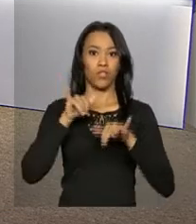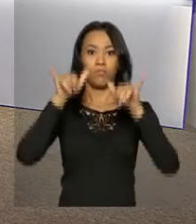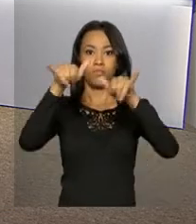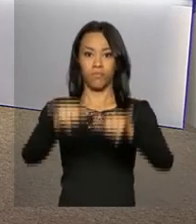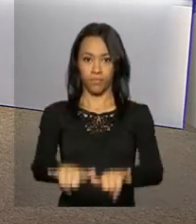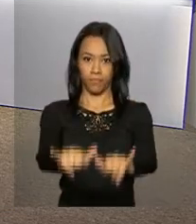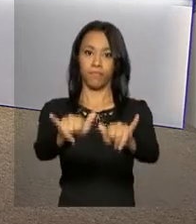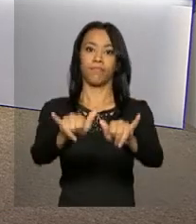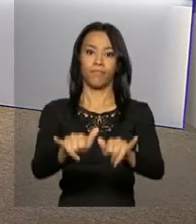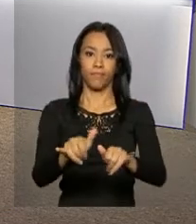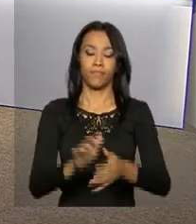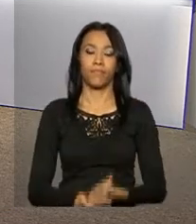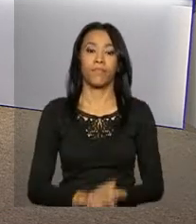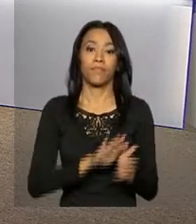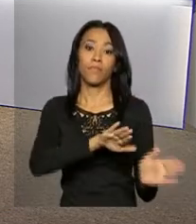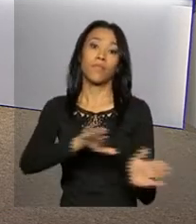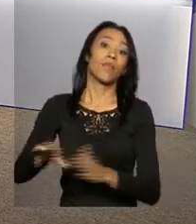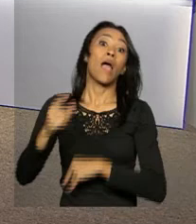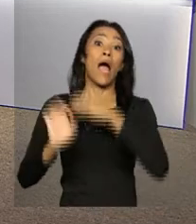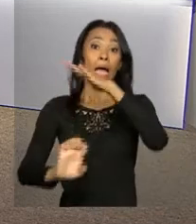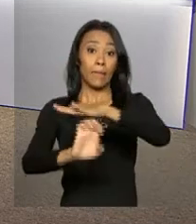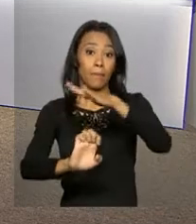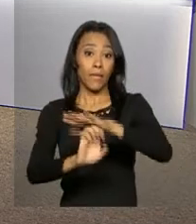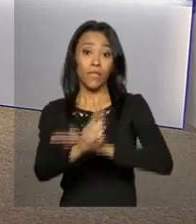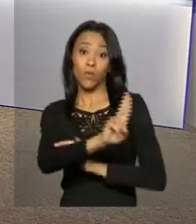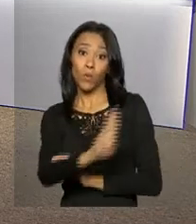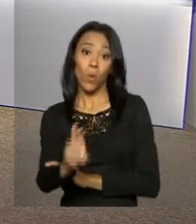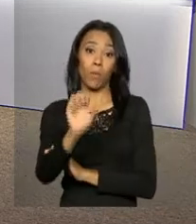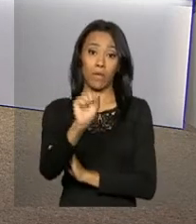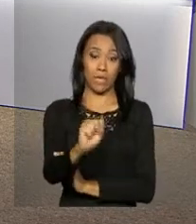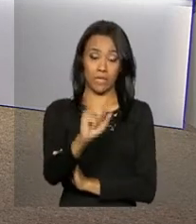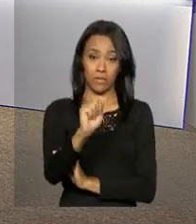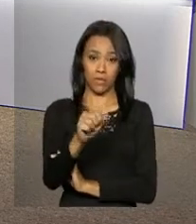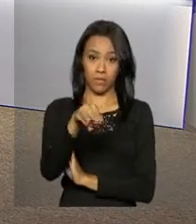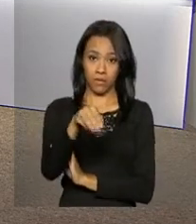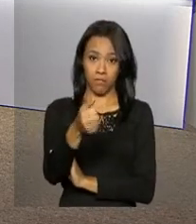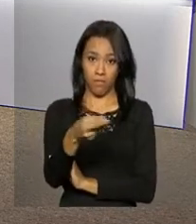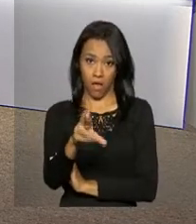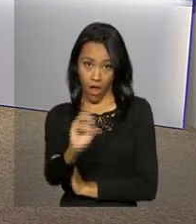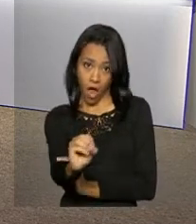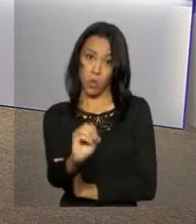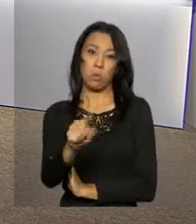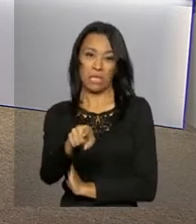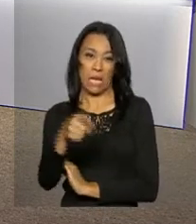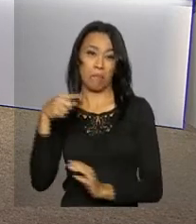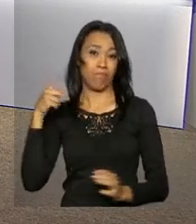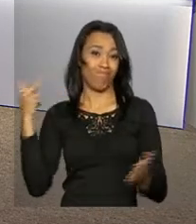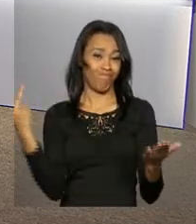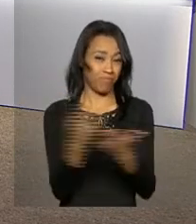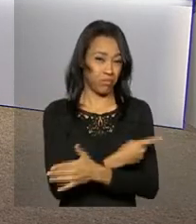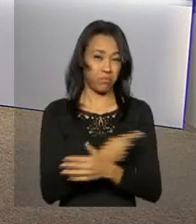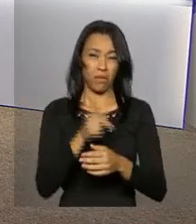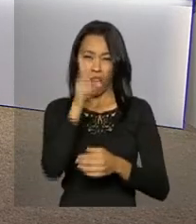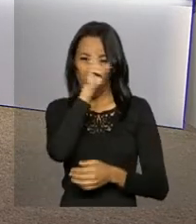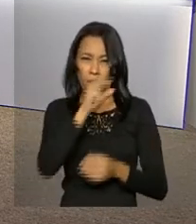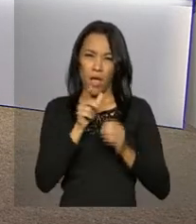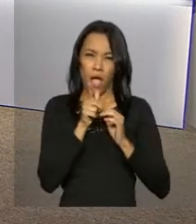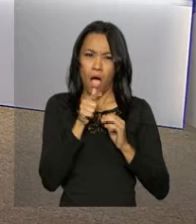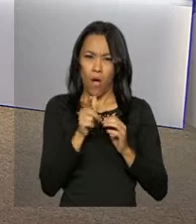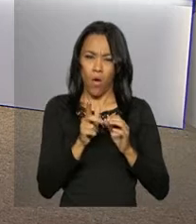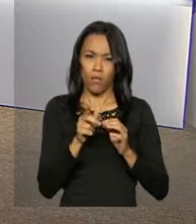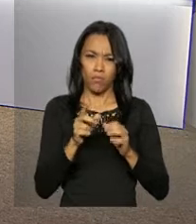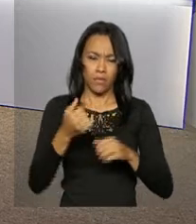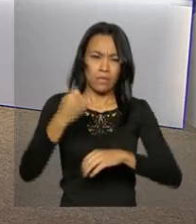a mineradora samarco responsável pela barragem que causou a tragédia e mariana minas gerais em novembro que deixou mais de